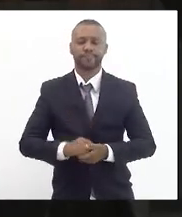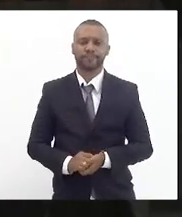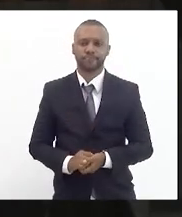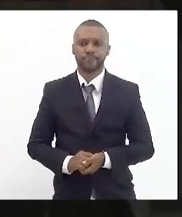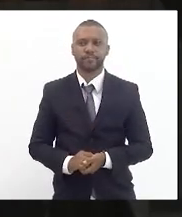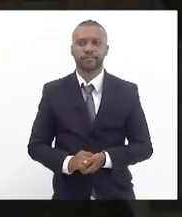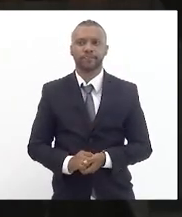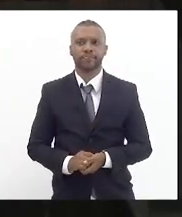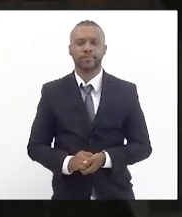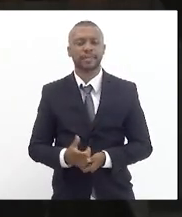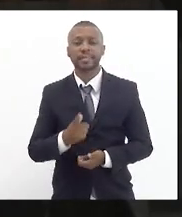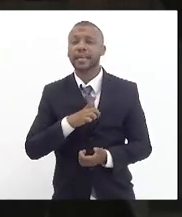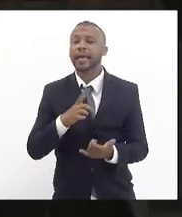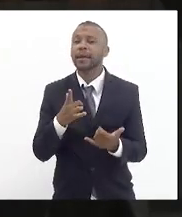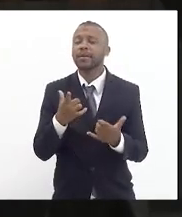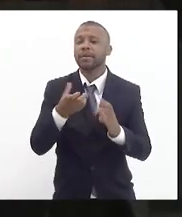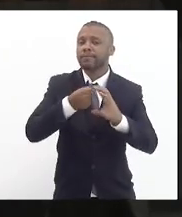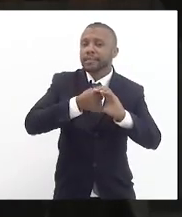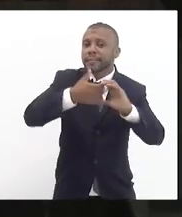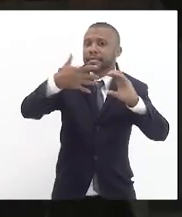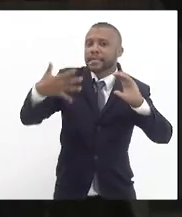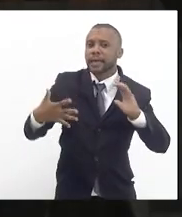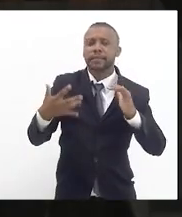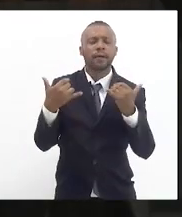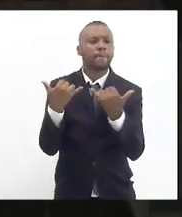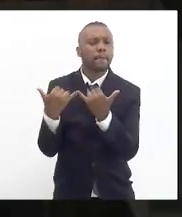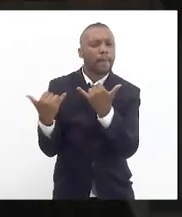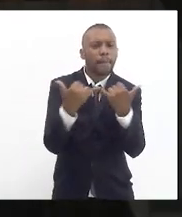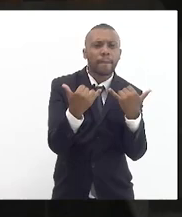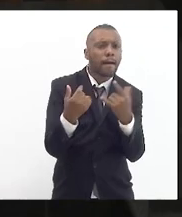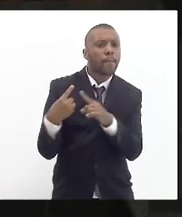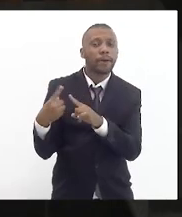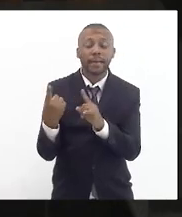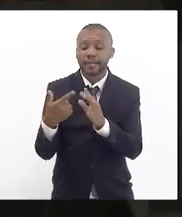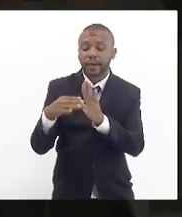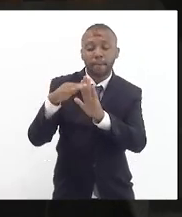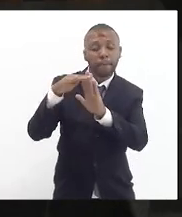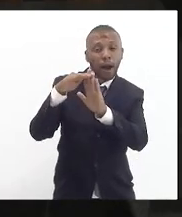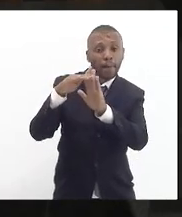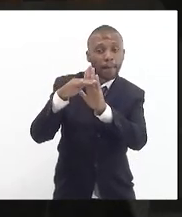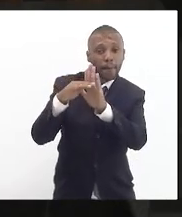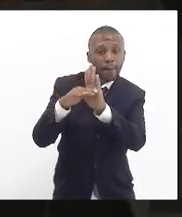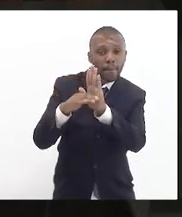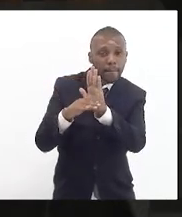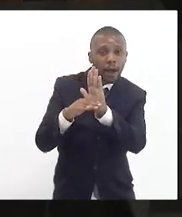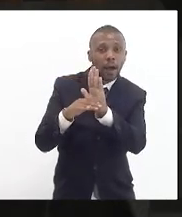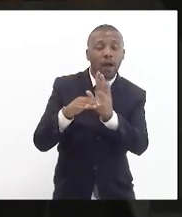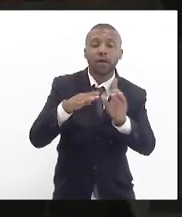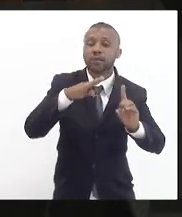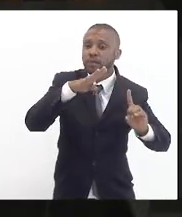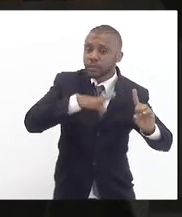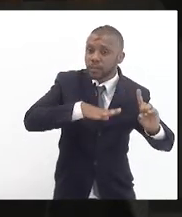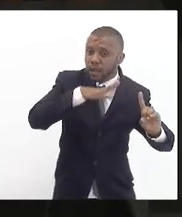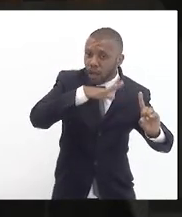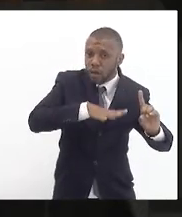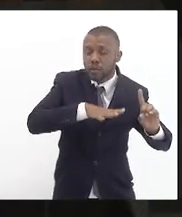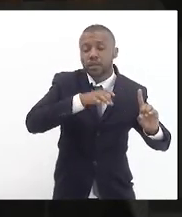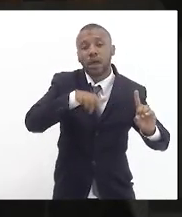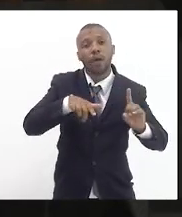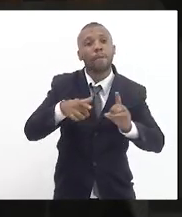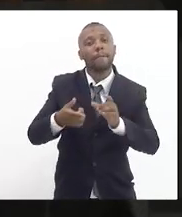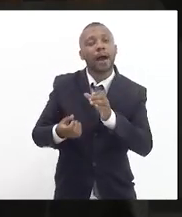guardam similaridade porque porque esse Panteão dos Deuses é uma criação